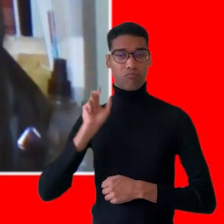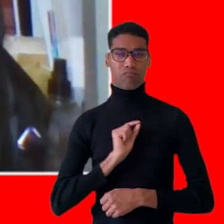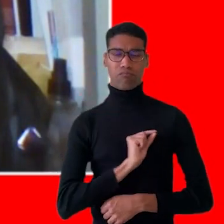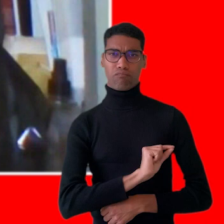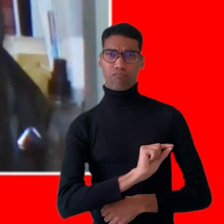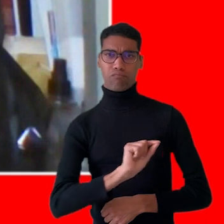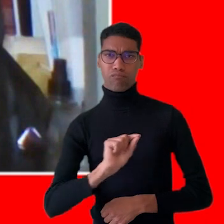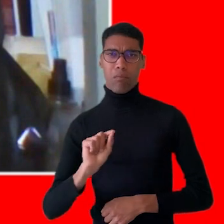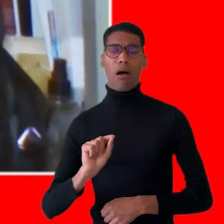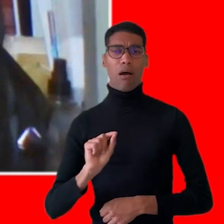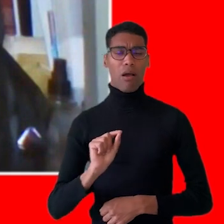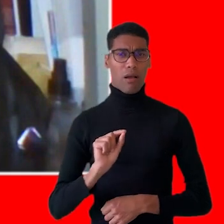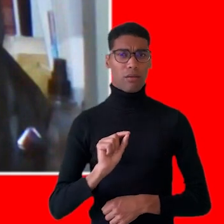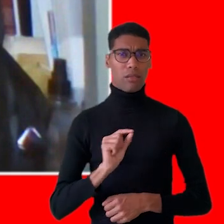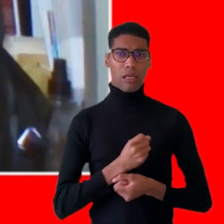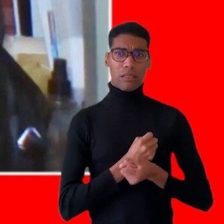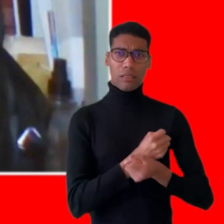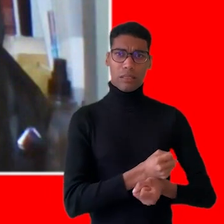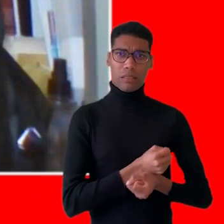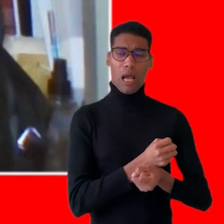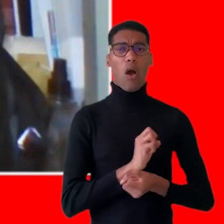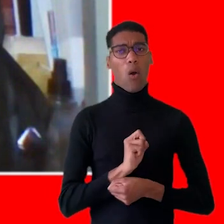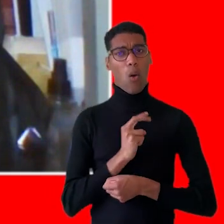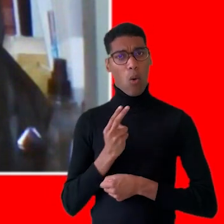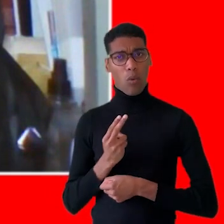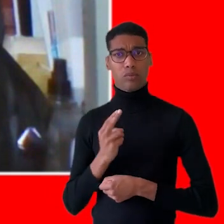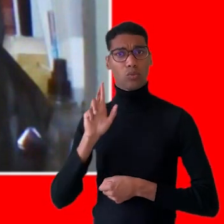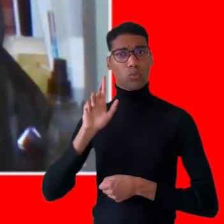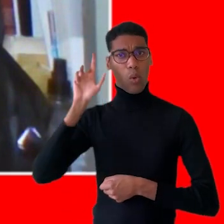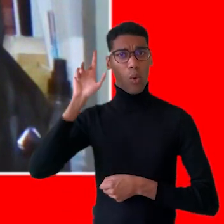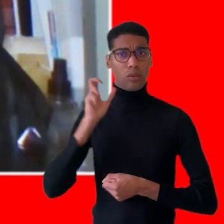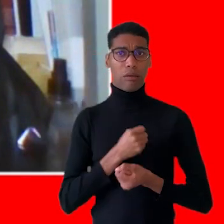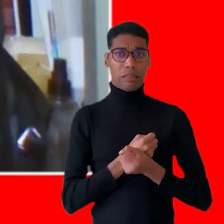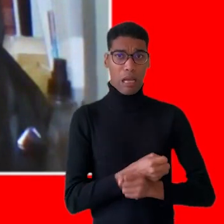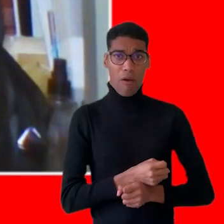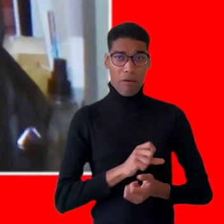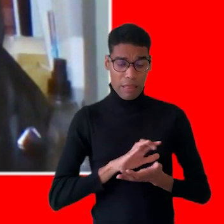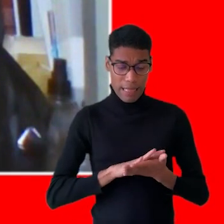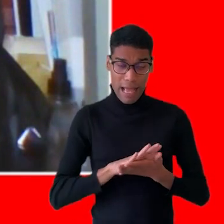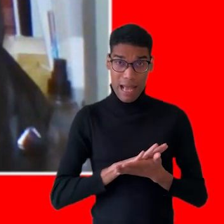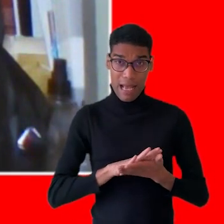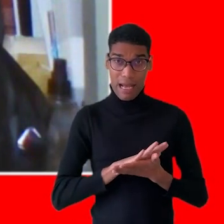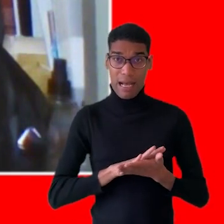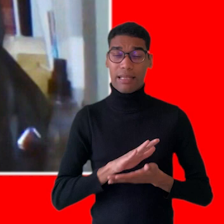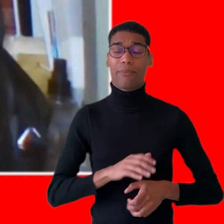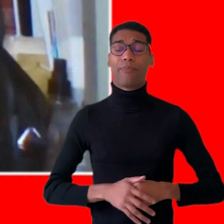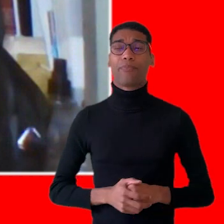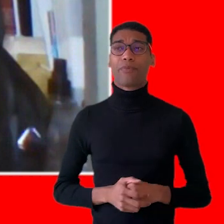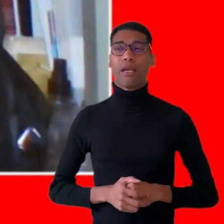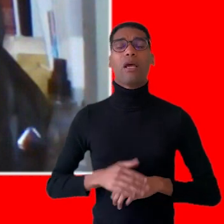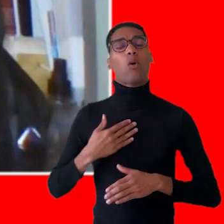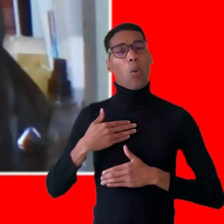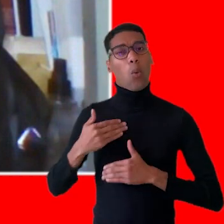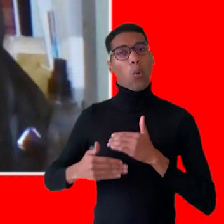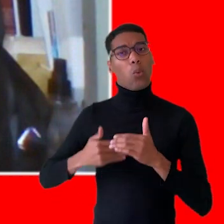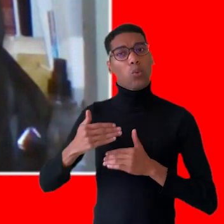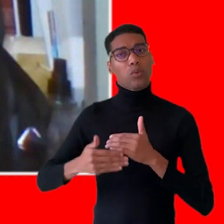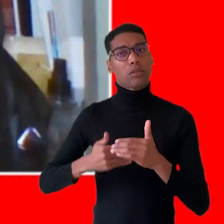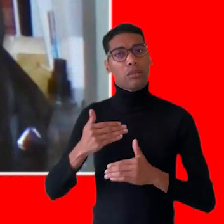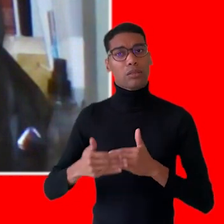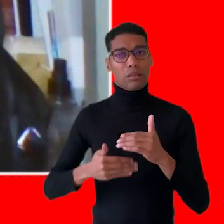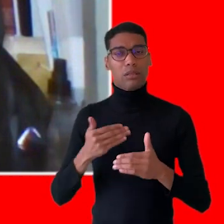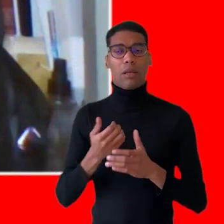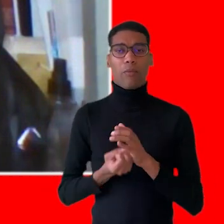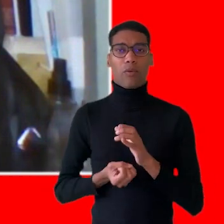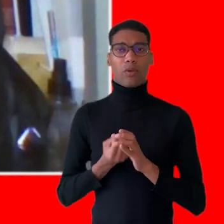ou mesmo de uma elite que não era proprietária de escravos, levou à